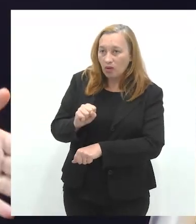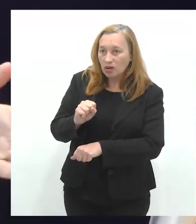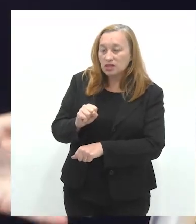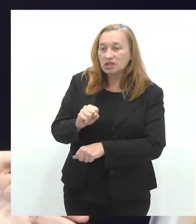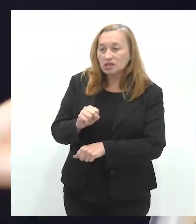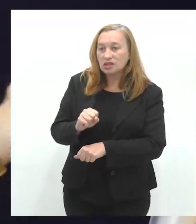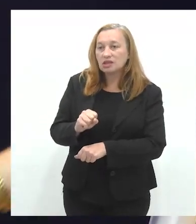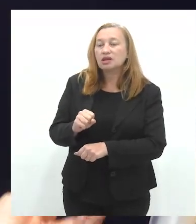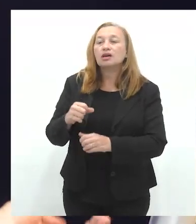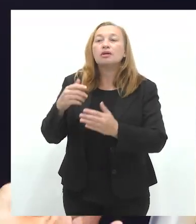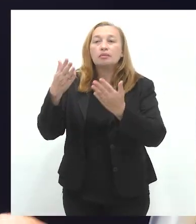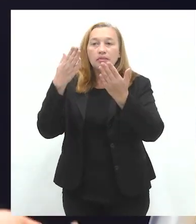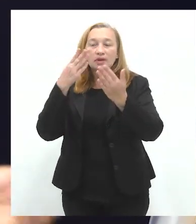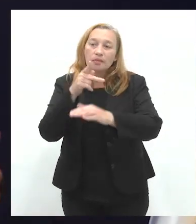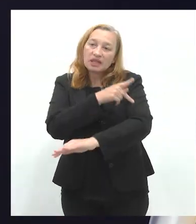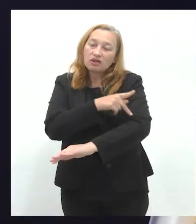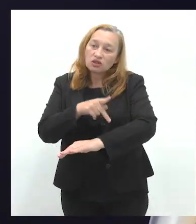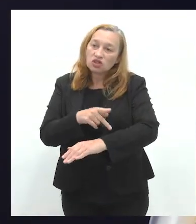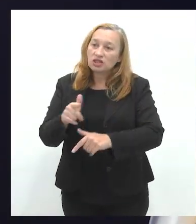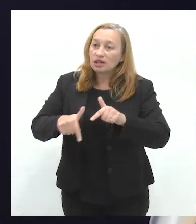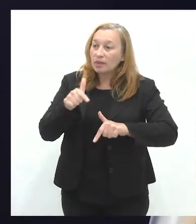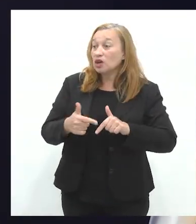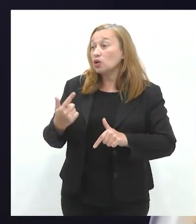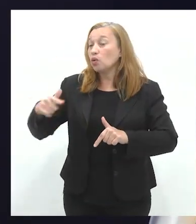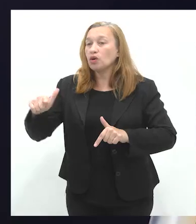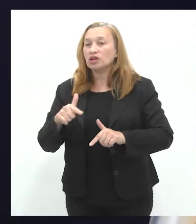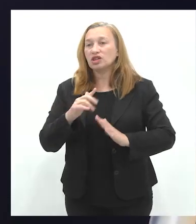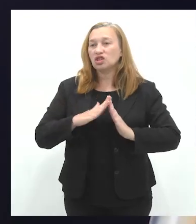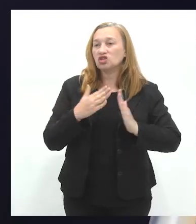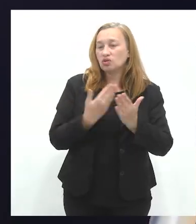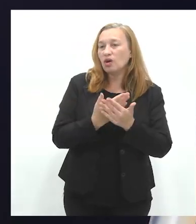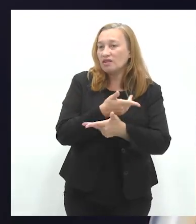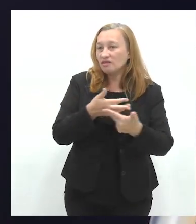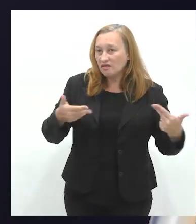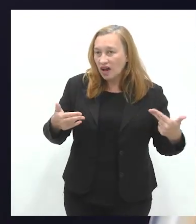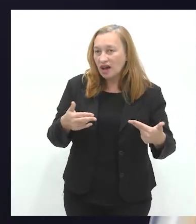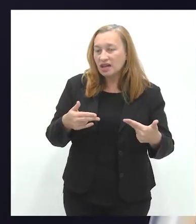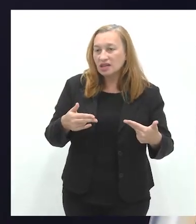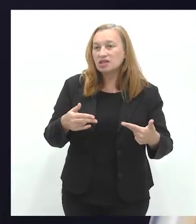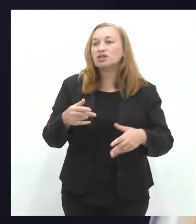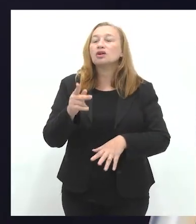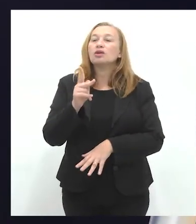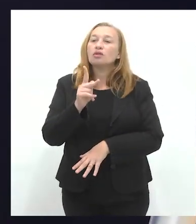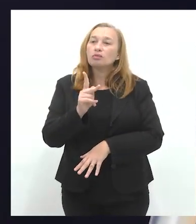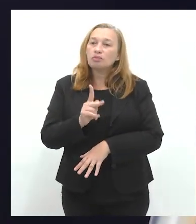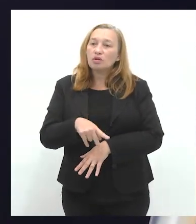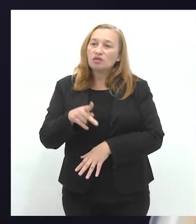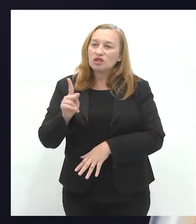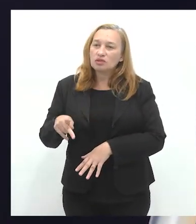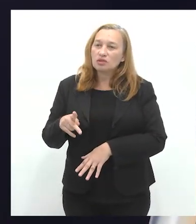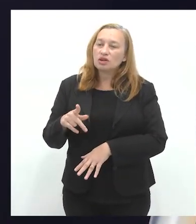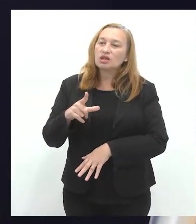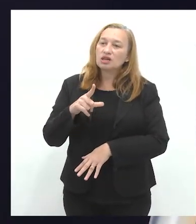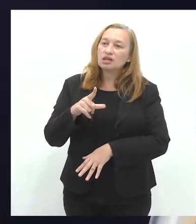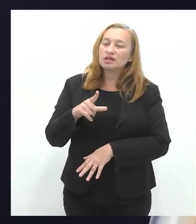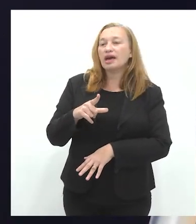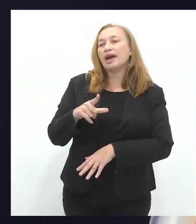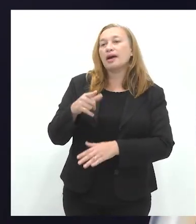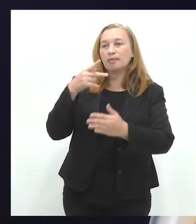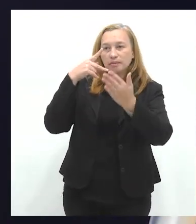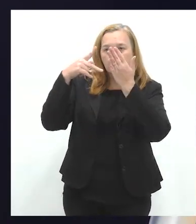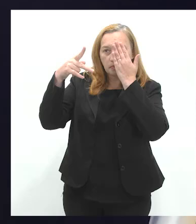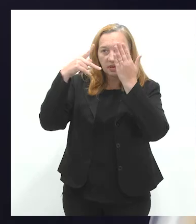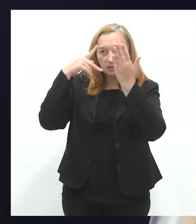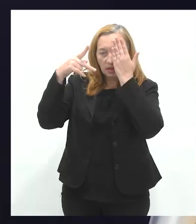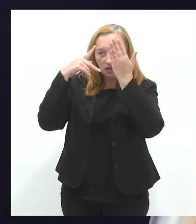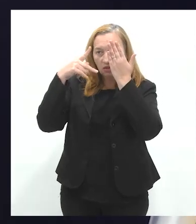em psicopedagogia, trabalhando na escola. Muitas professoras são psicopedagogas e não clinicam por medo, tá? Por